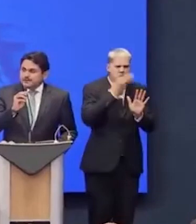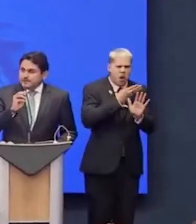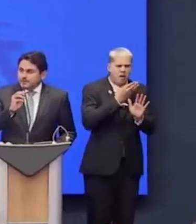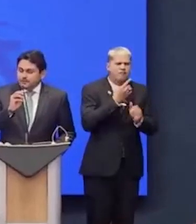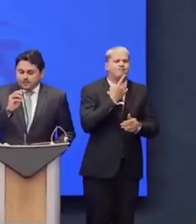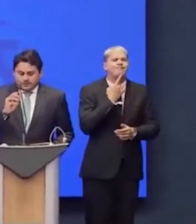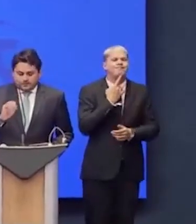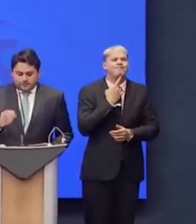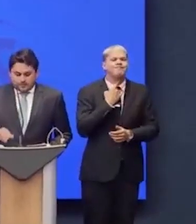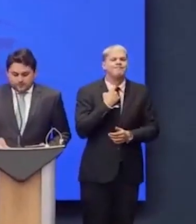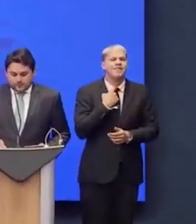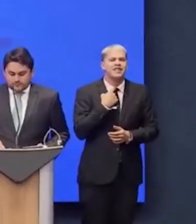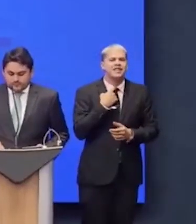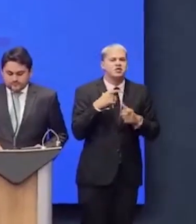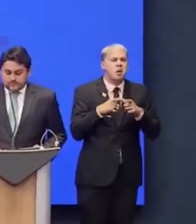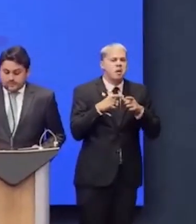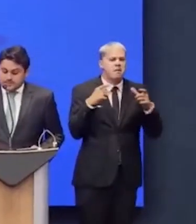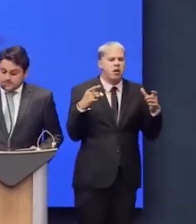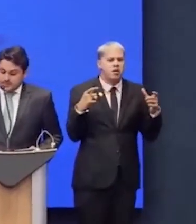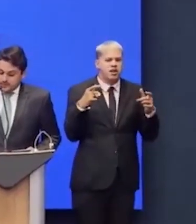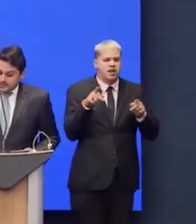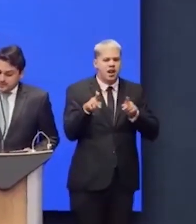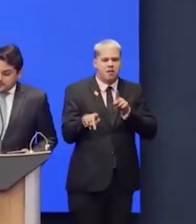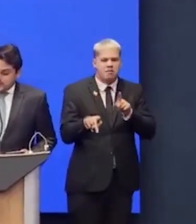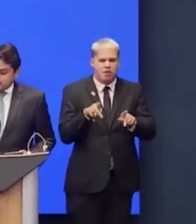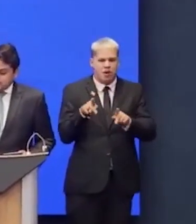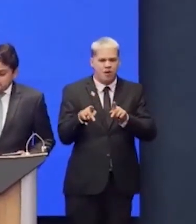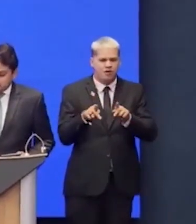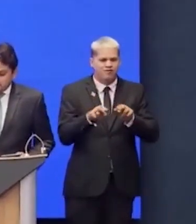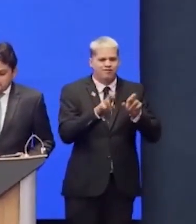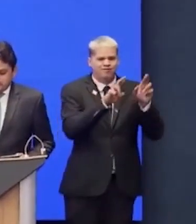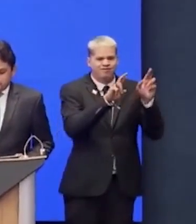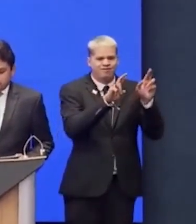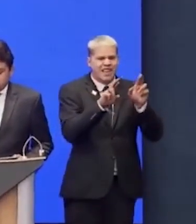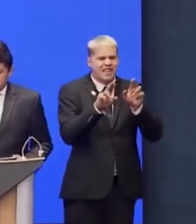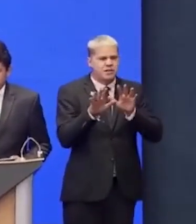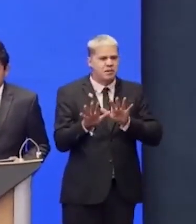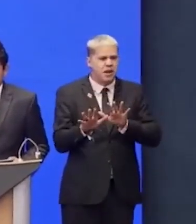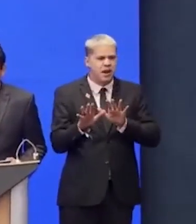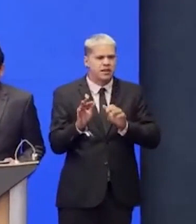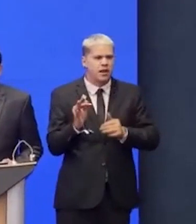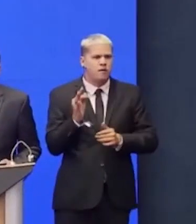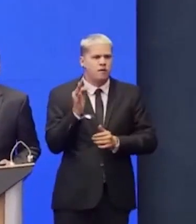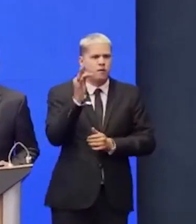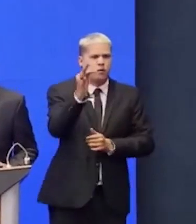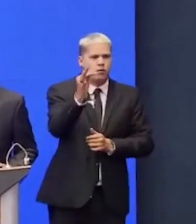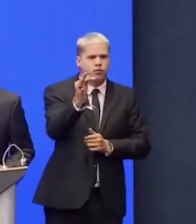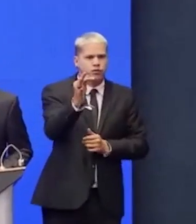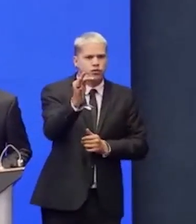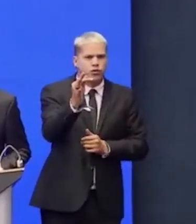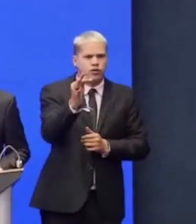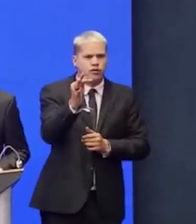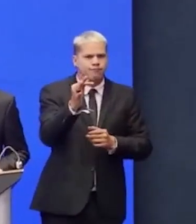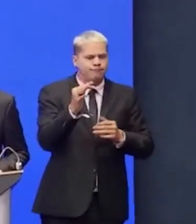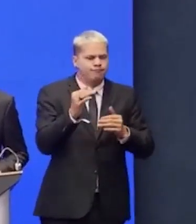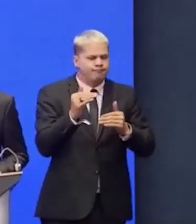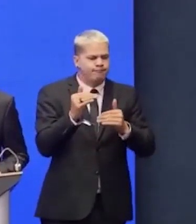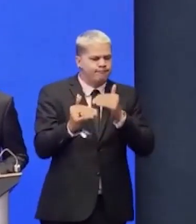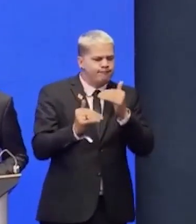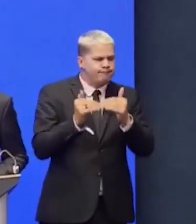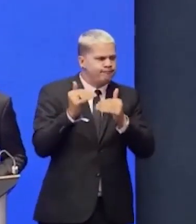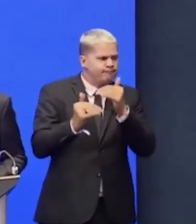chamada esquerda, elas querem usar esse poder para poder colocar